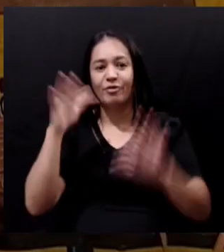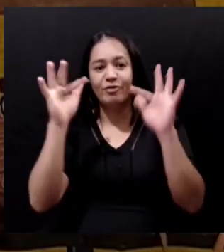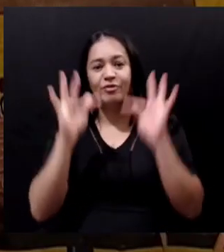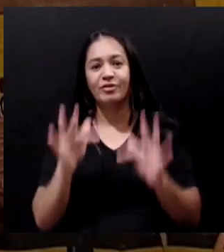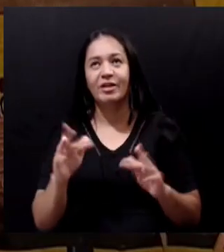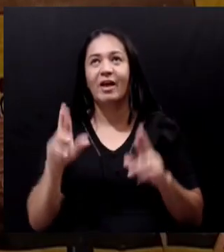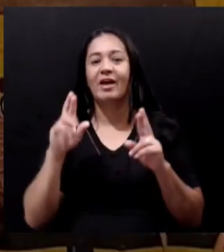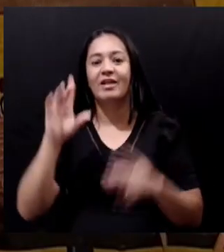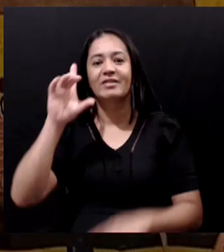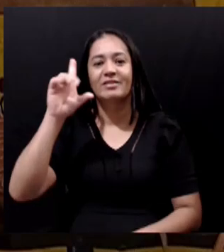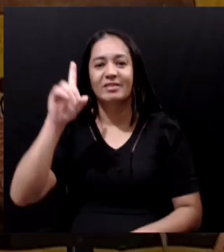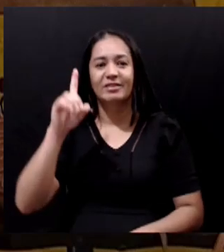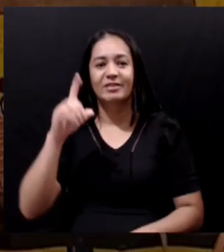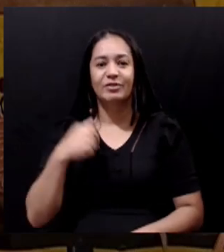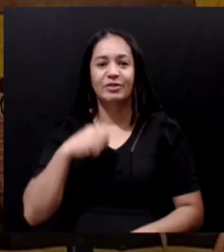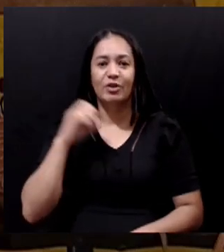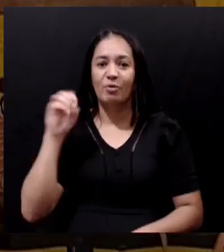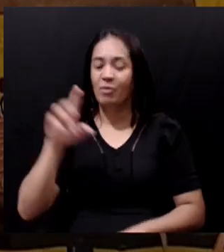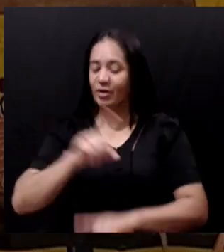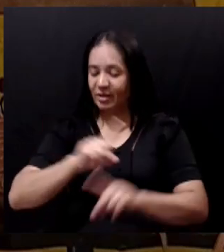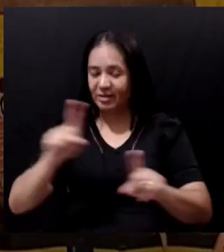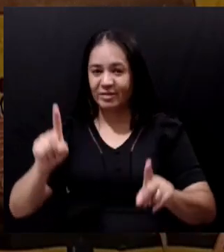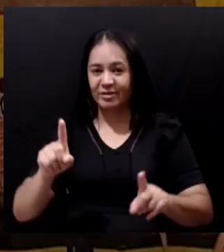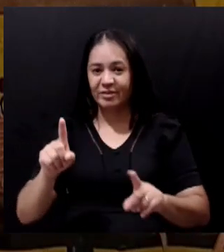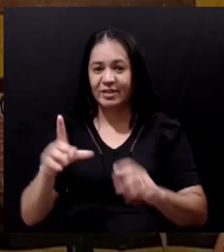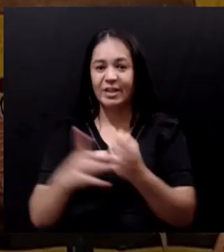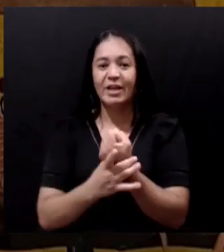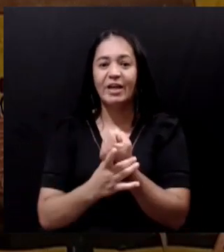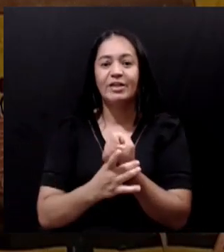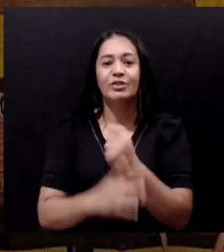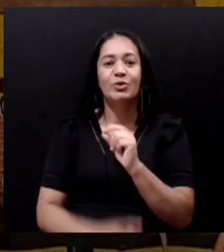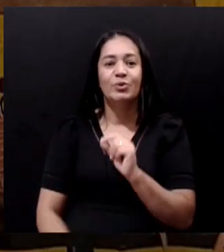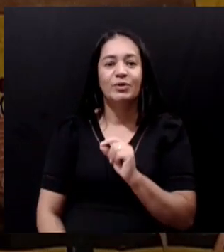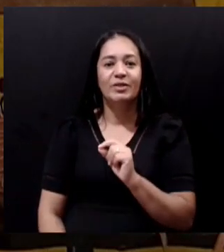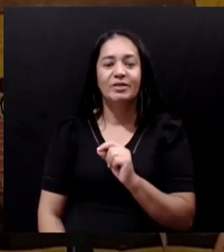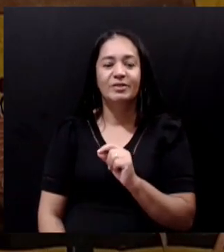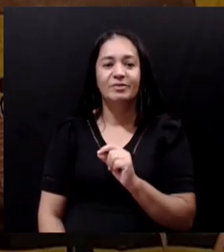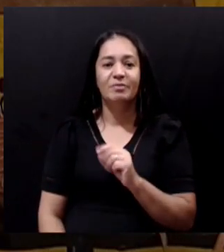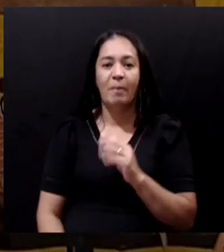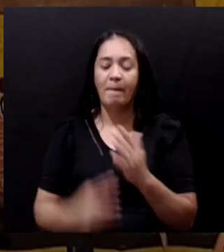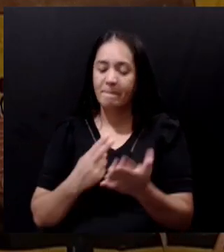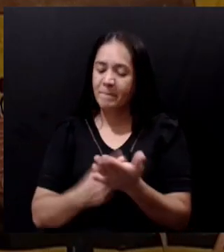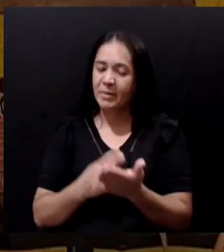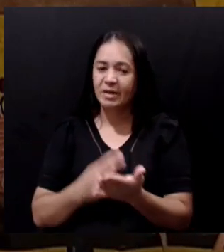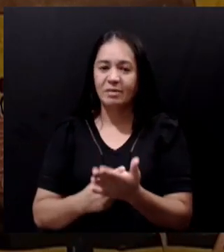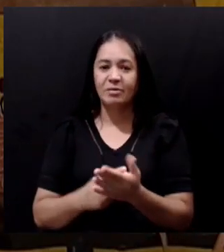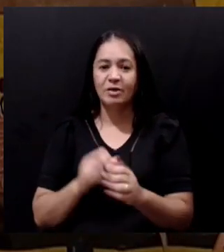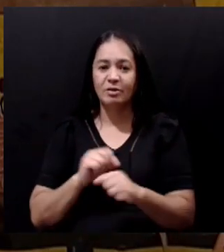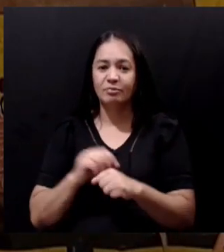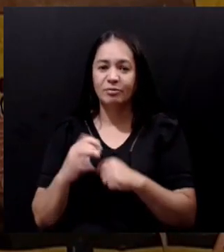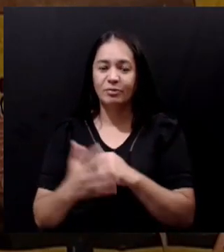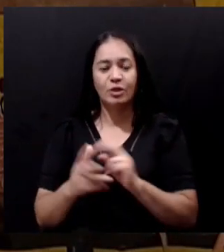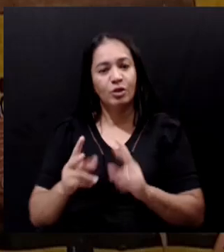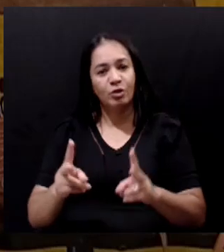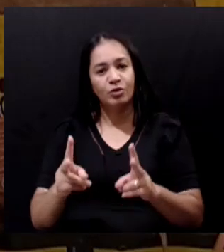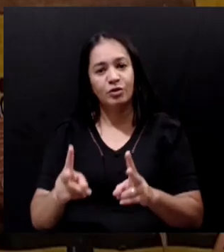fui. Ele garantiu que, mesmo que a pandemia permanecesse, que você teria um respaldo. Sim,